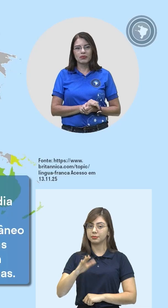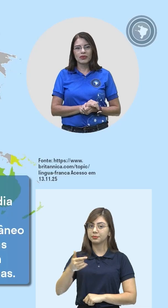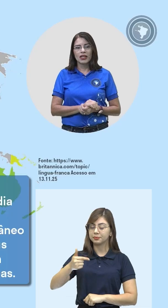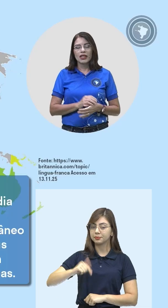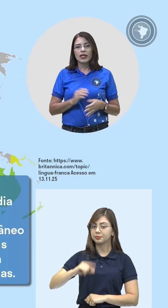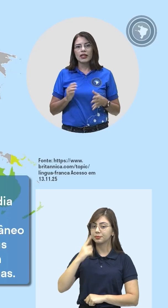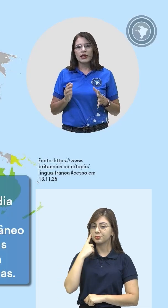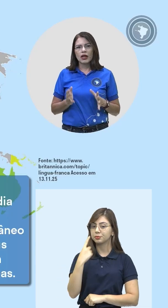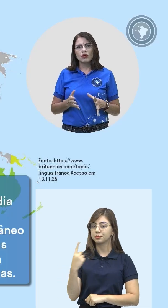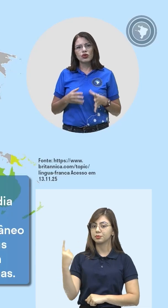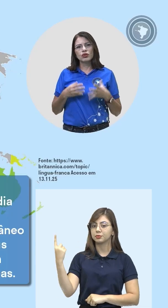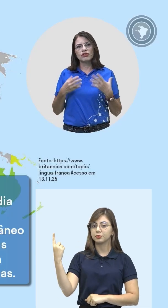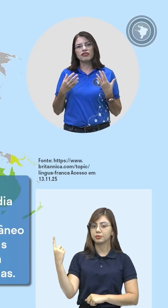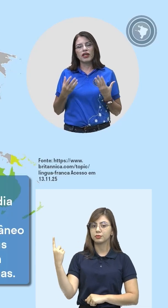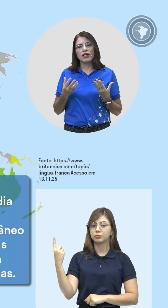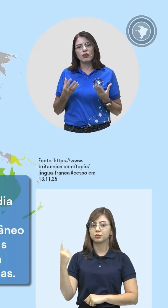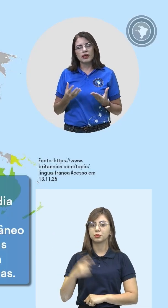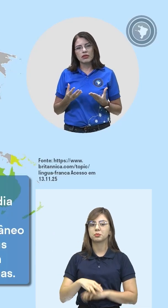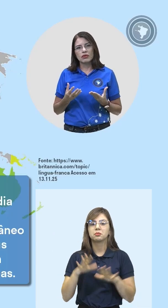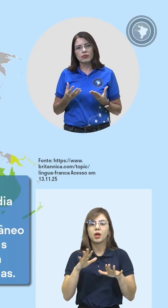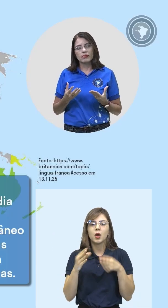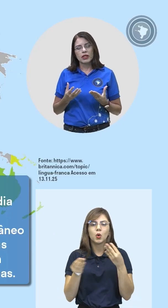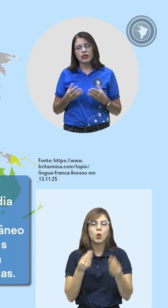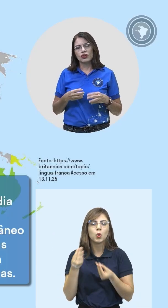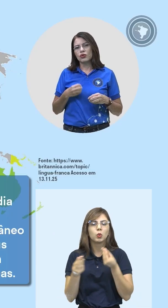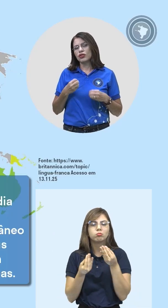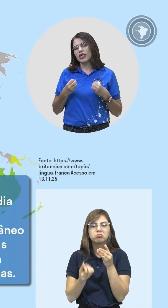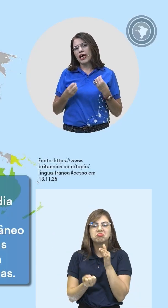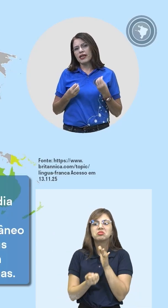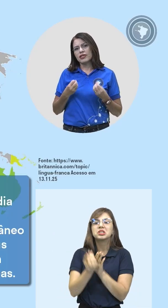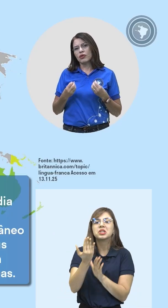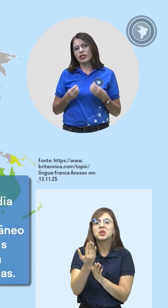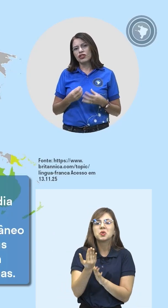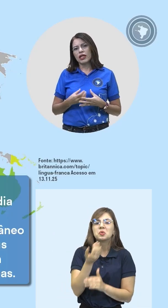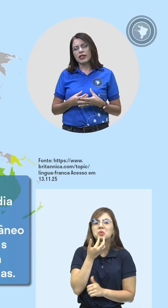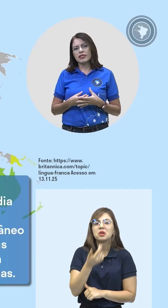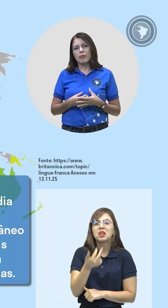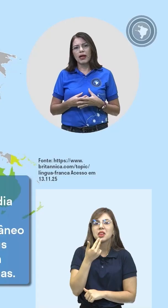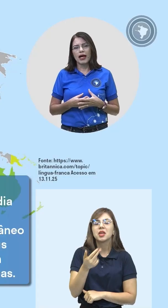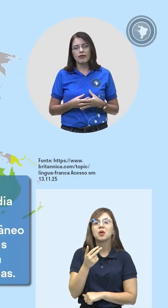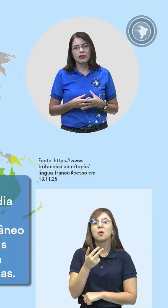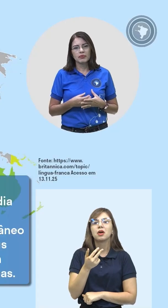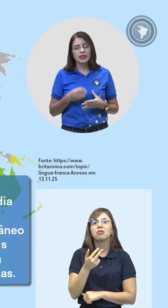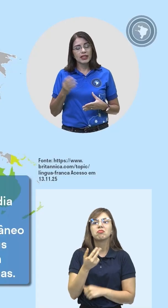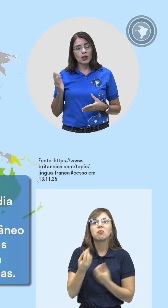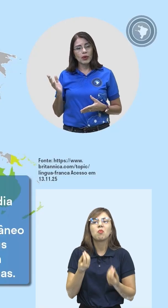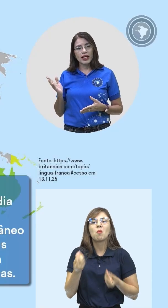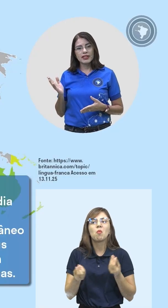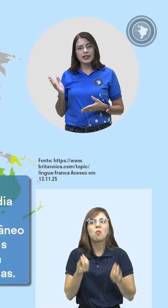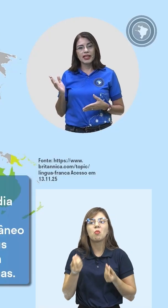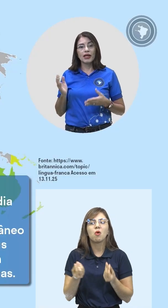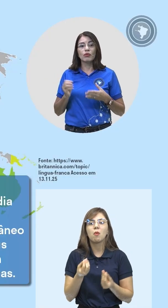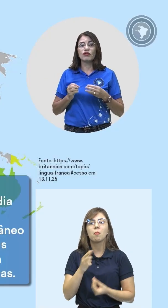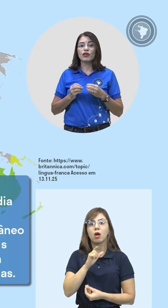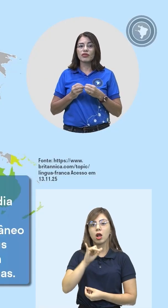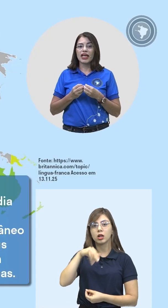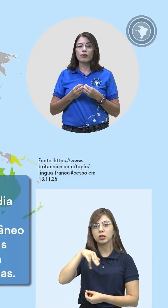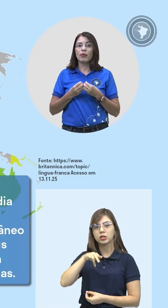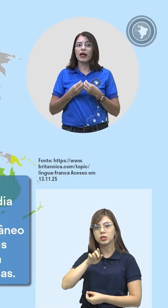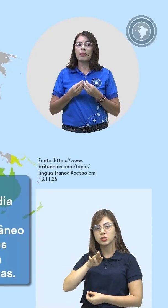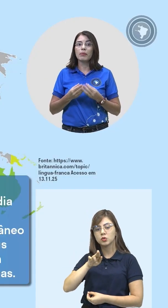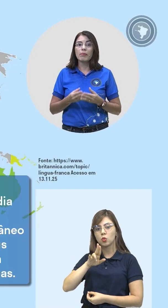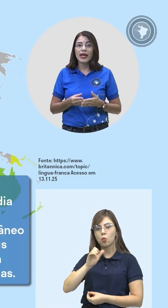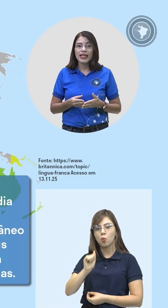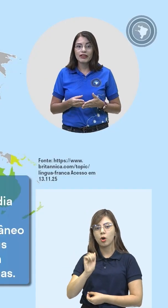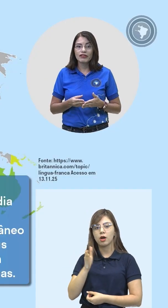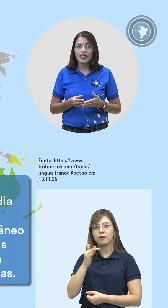franca. Então, de onde veio isso? De onde é essa origem dessa palavra? Então, esse termo foi usado